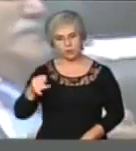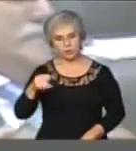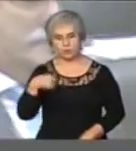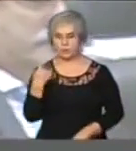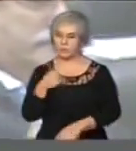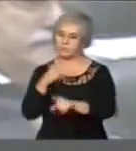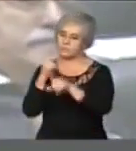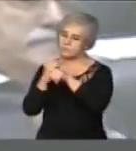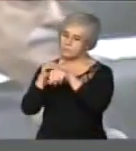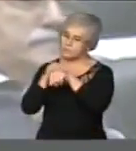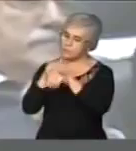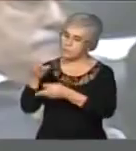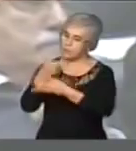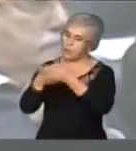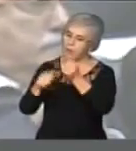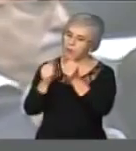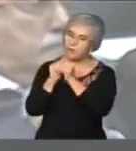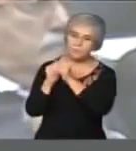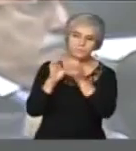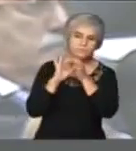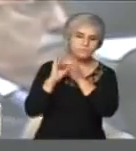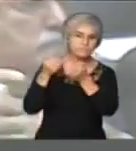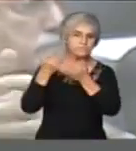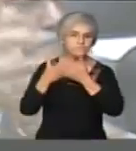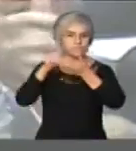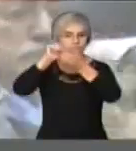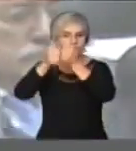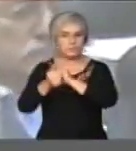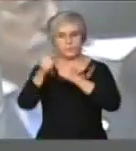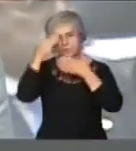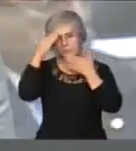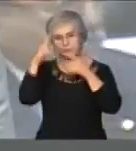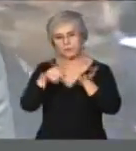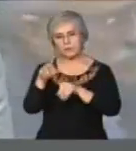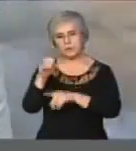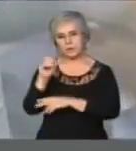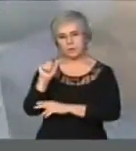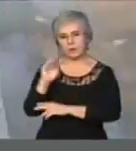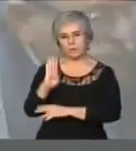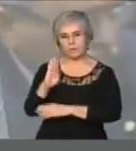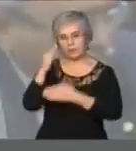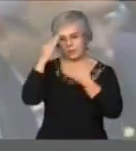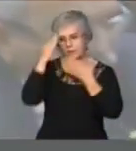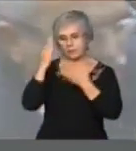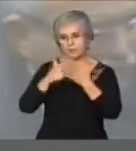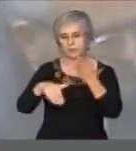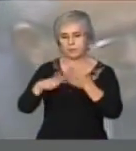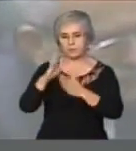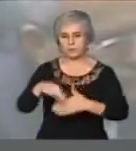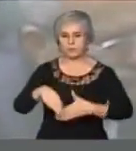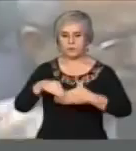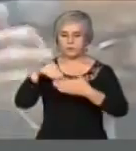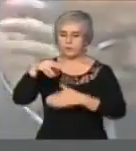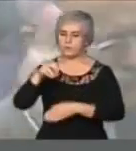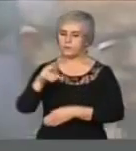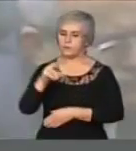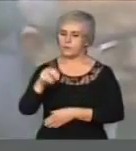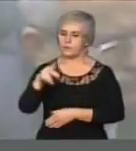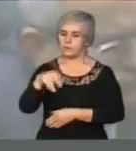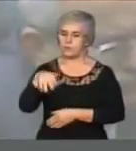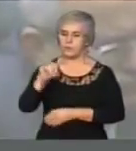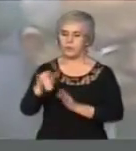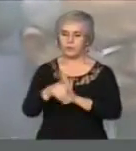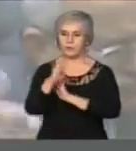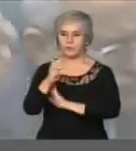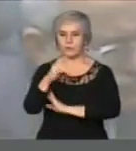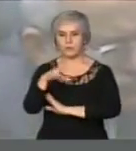tivemos a oportunidade de dialogar, agradecer ao OAB, agradecer a todos os líderes, ao líder Moroni, ao líder